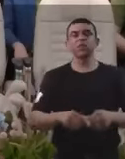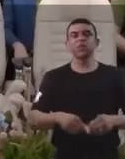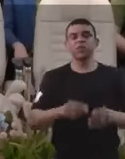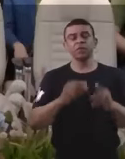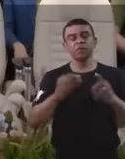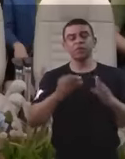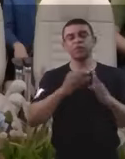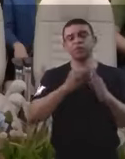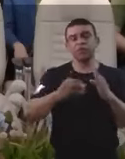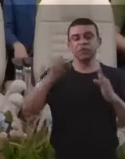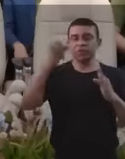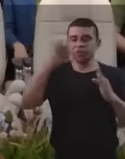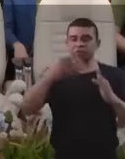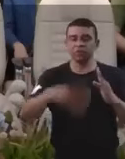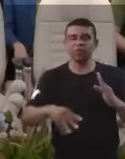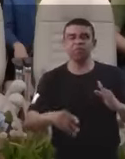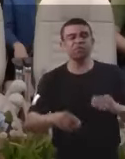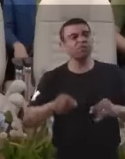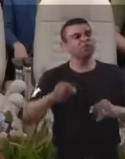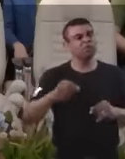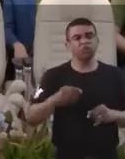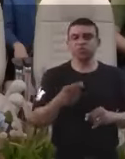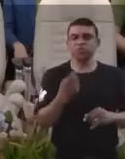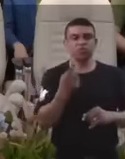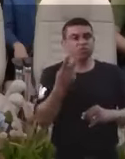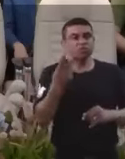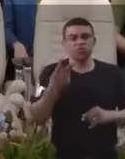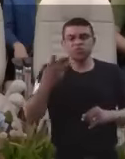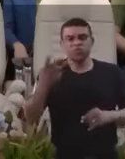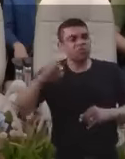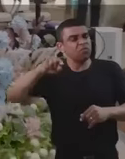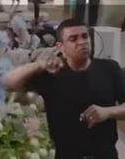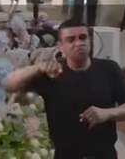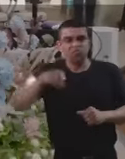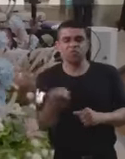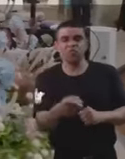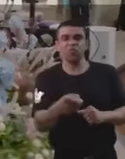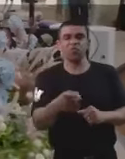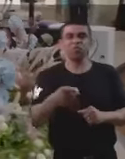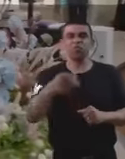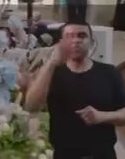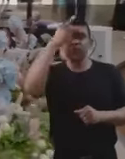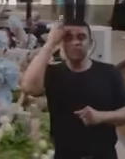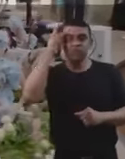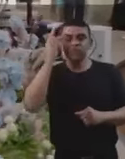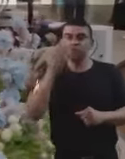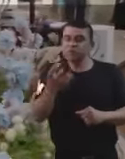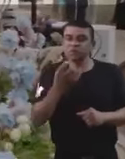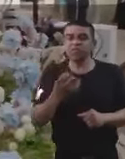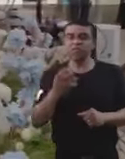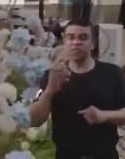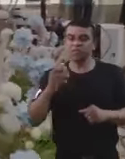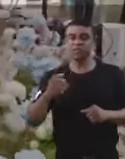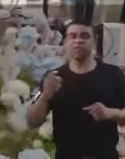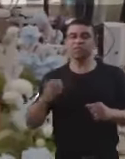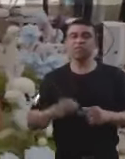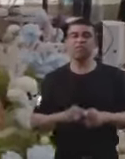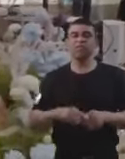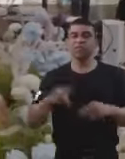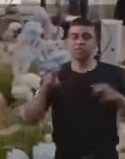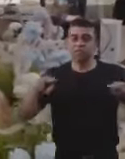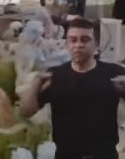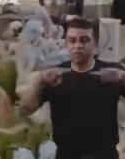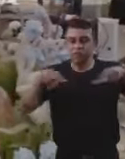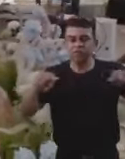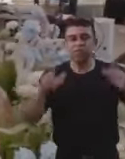de pessoas. Sobre o fervor da multidão em querer se aproximar daquele que prega, o versículo